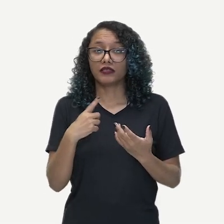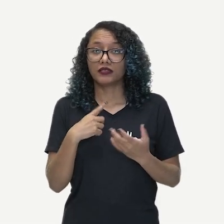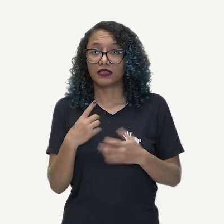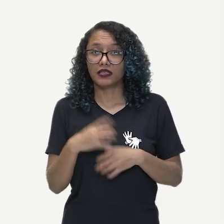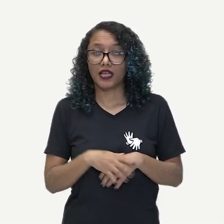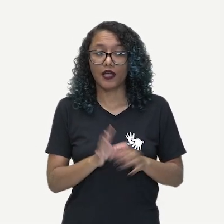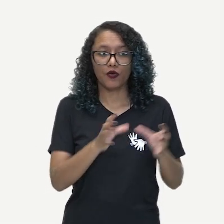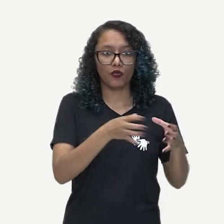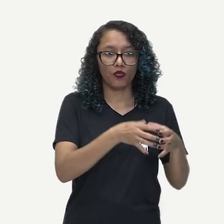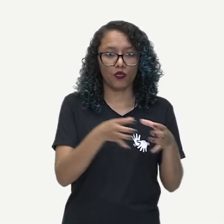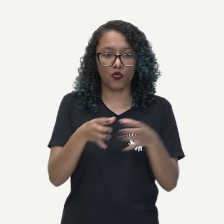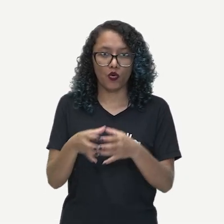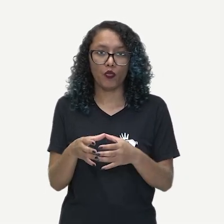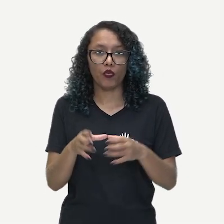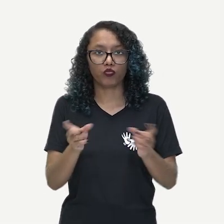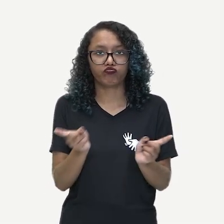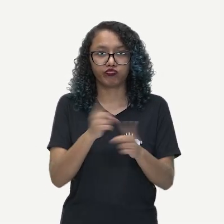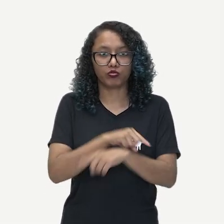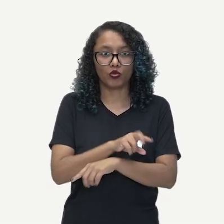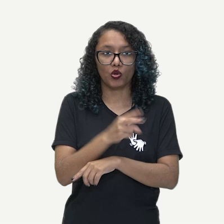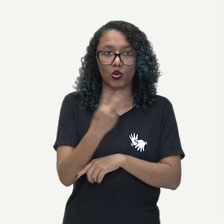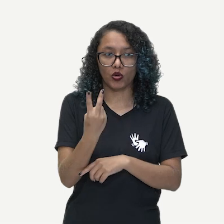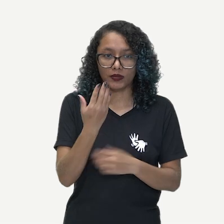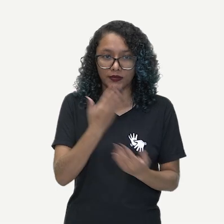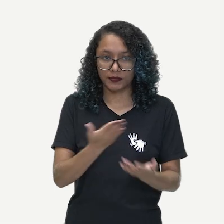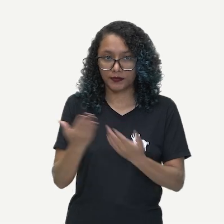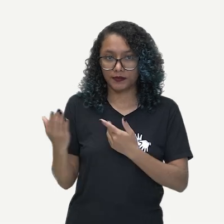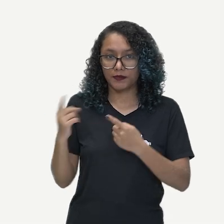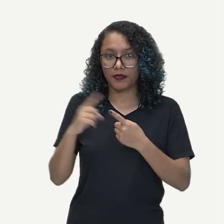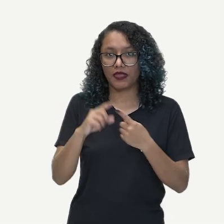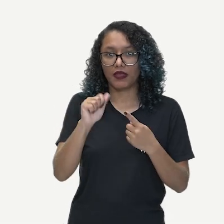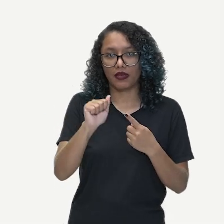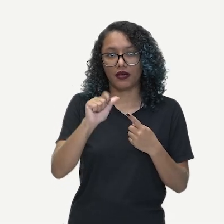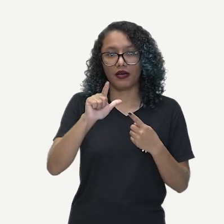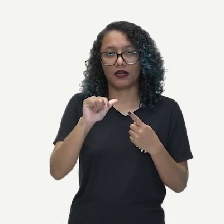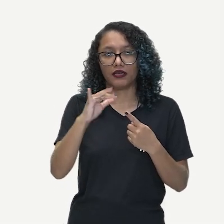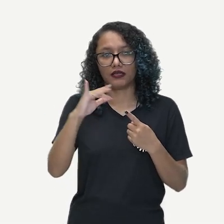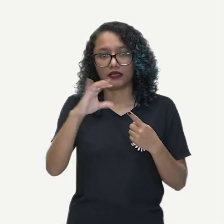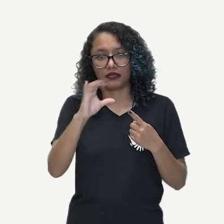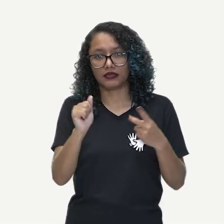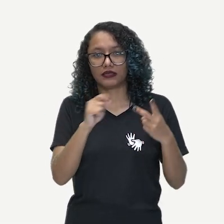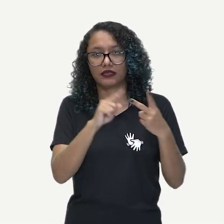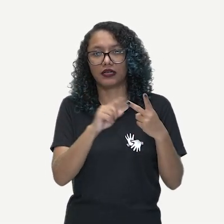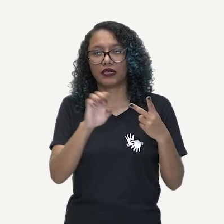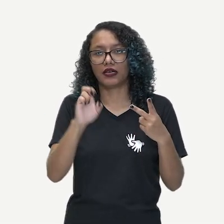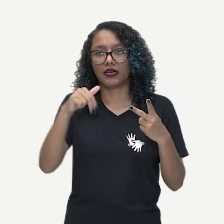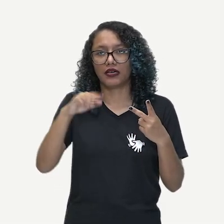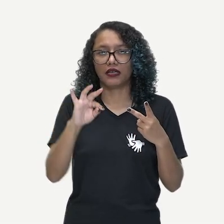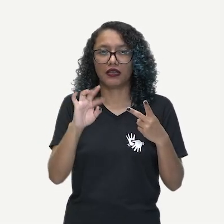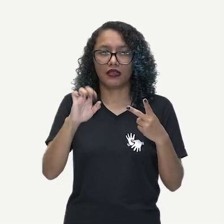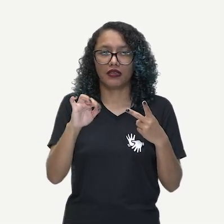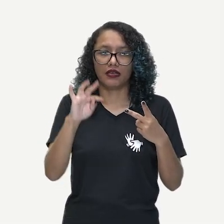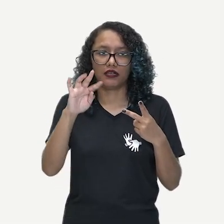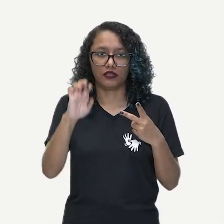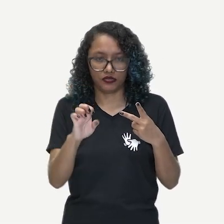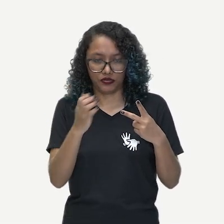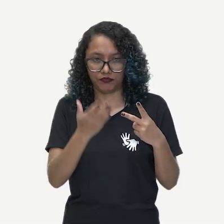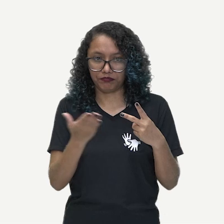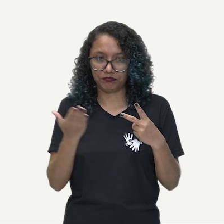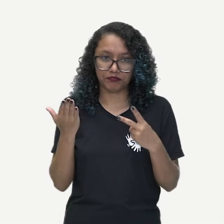alianças opostas. Então, eu tenho a Tríplice Aliança de um lado e a Tríplice Entente do outro. Em